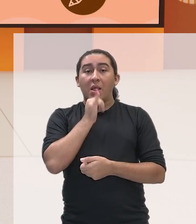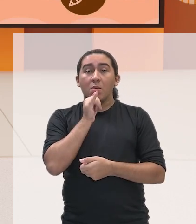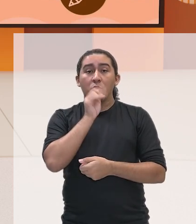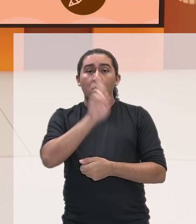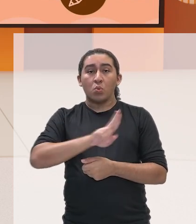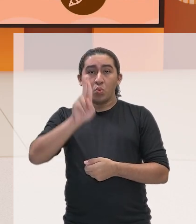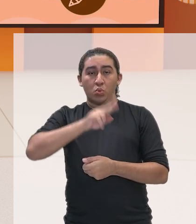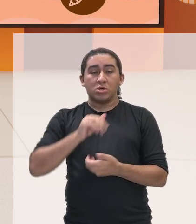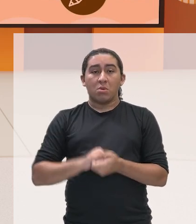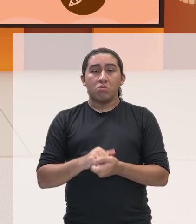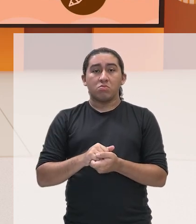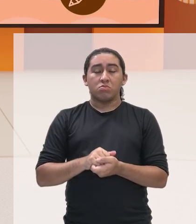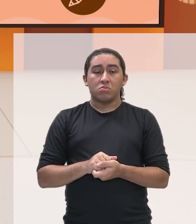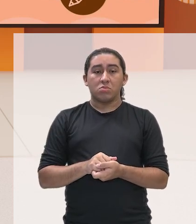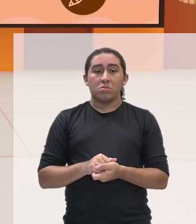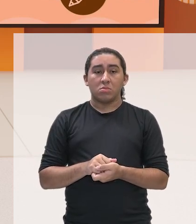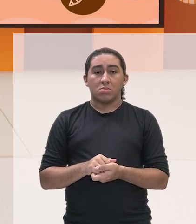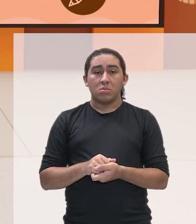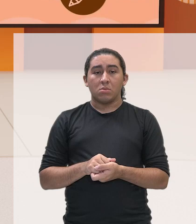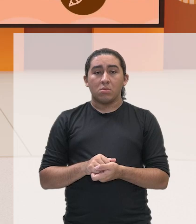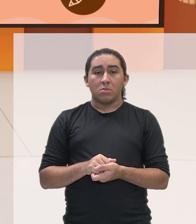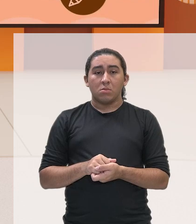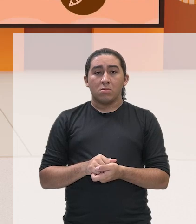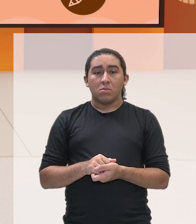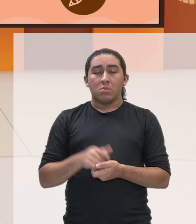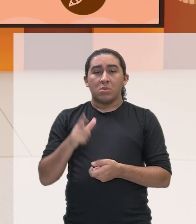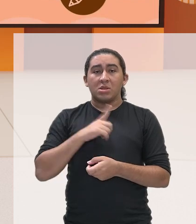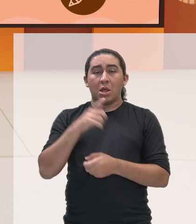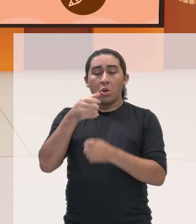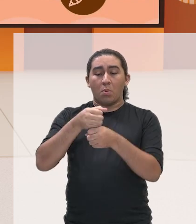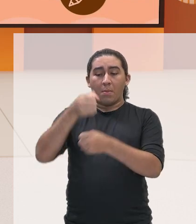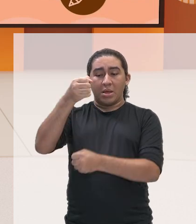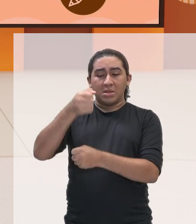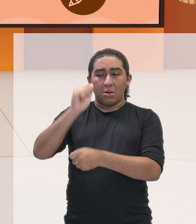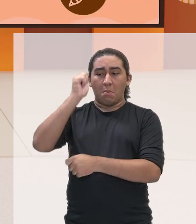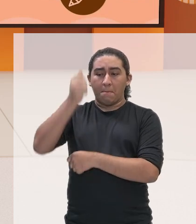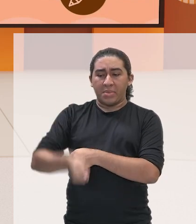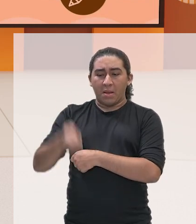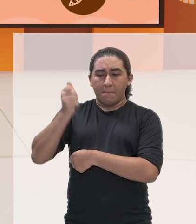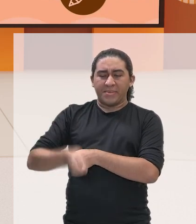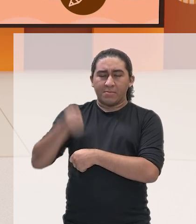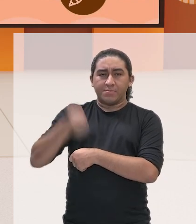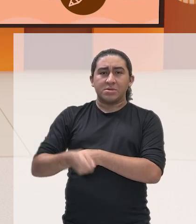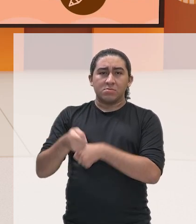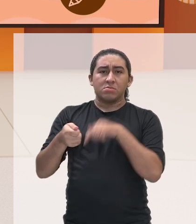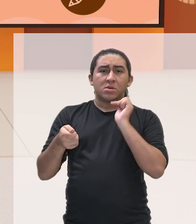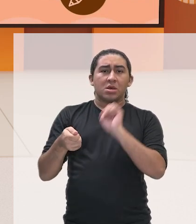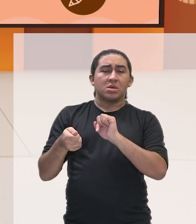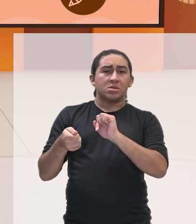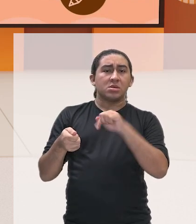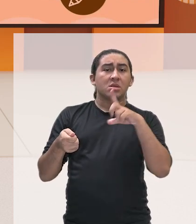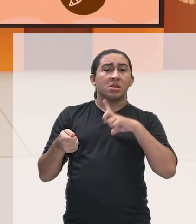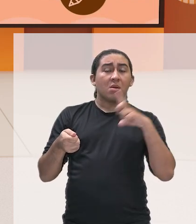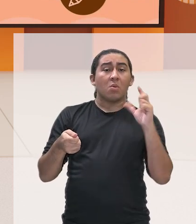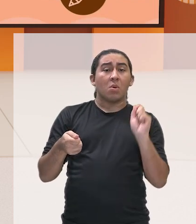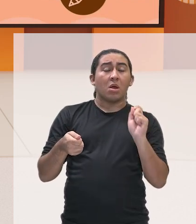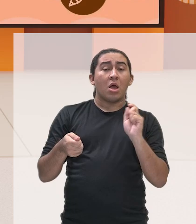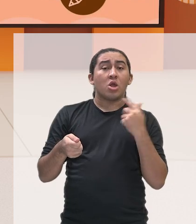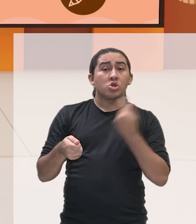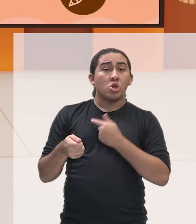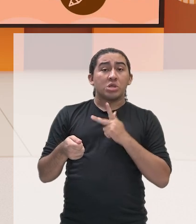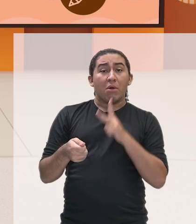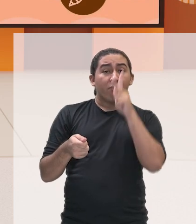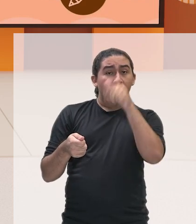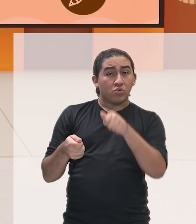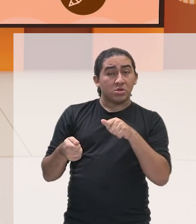martelo e usamos um martelo com cabo. Esse martelo com cabo vai fazer com que a nossa força aumente sobre